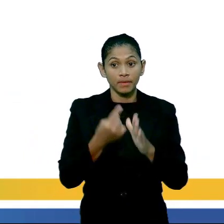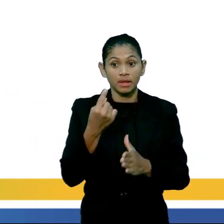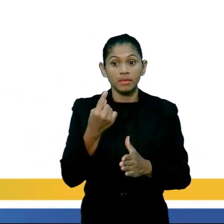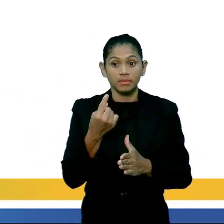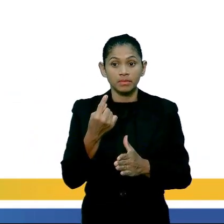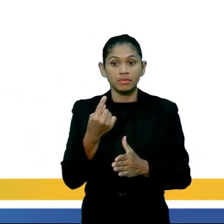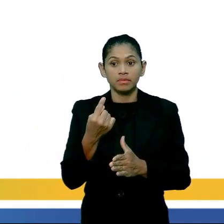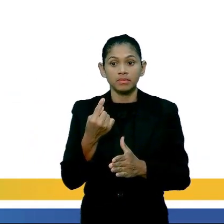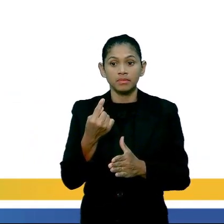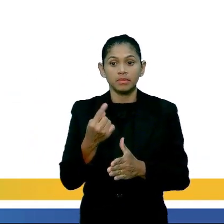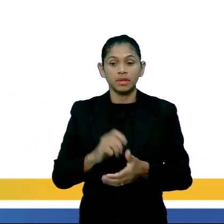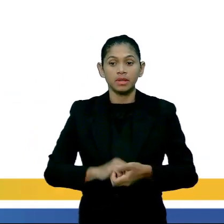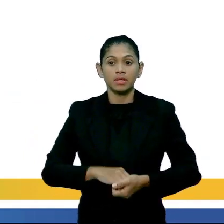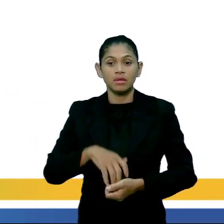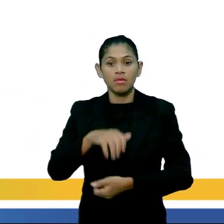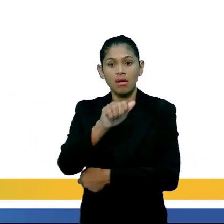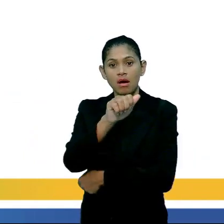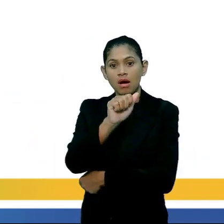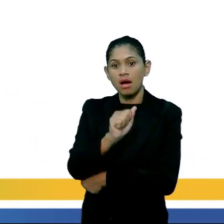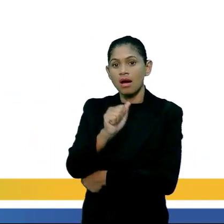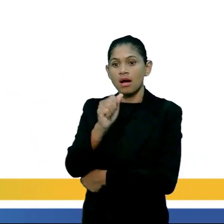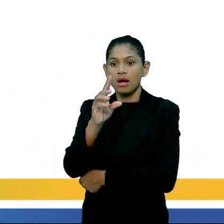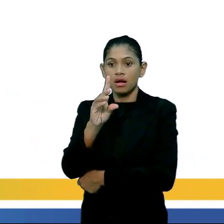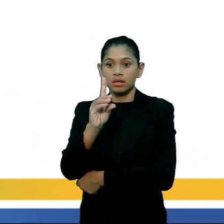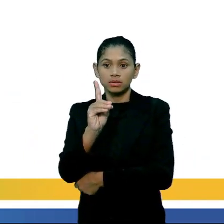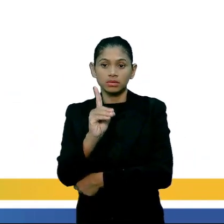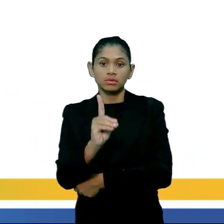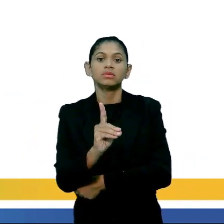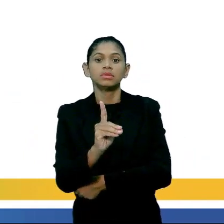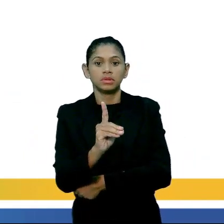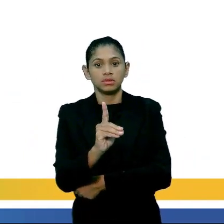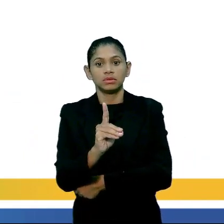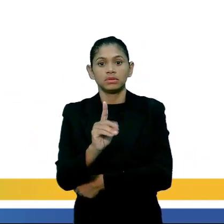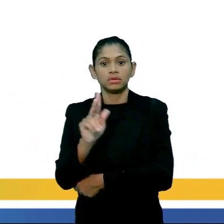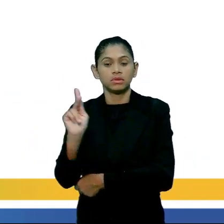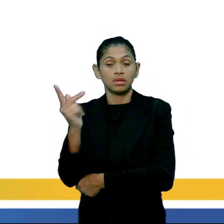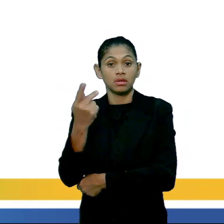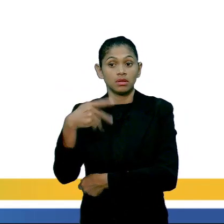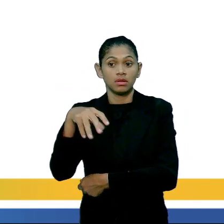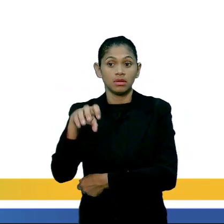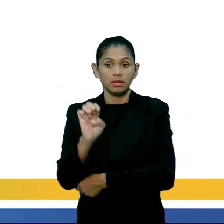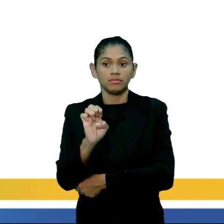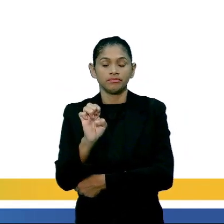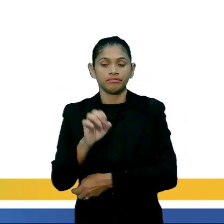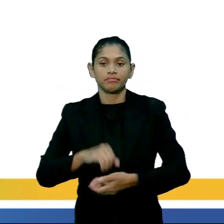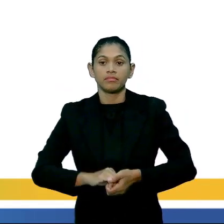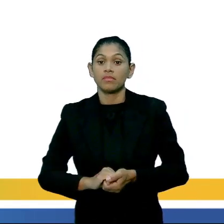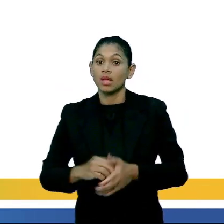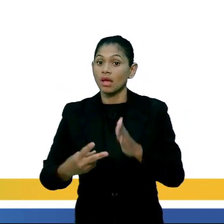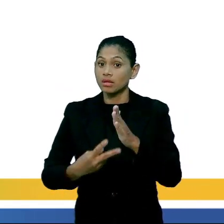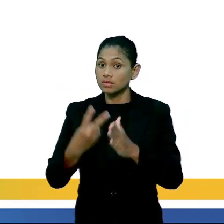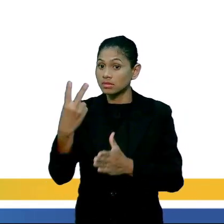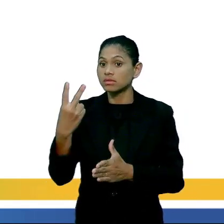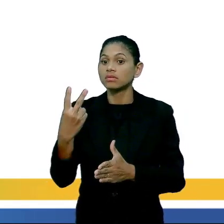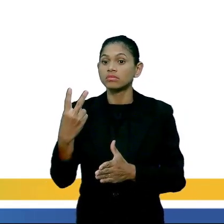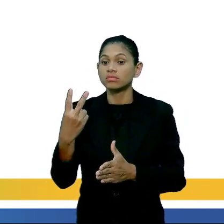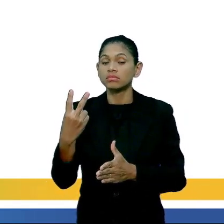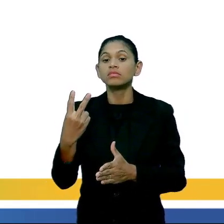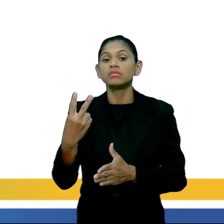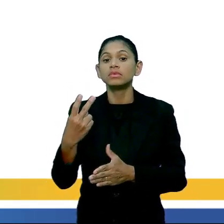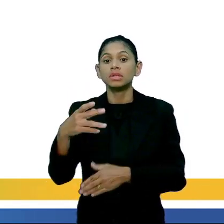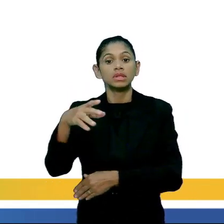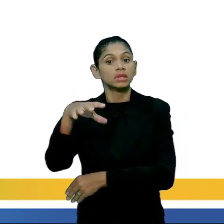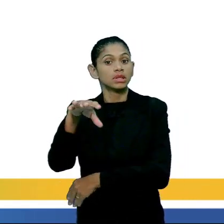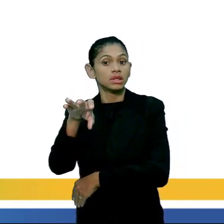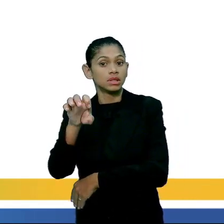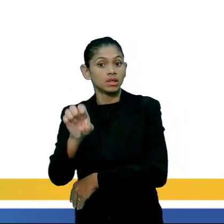é essa face aqui, ó. Que você consegue ver. A segunda já é a face